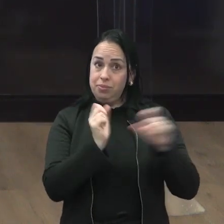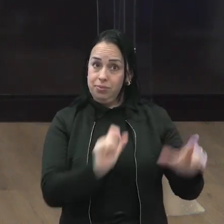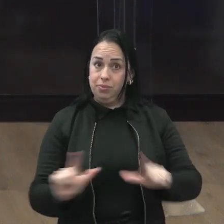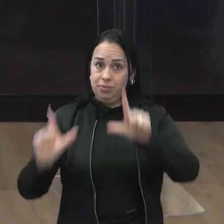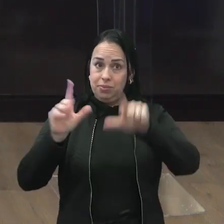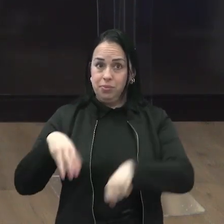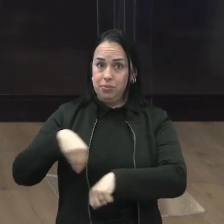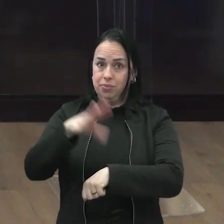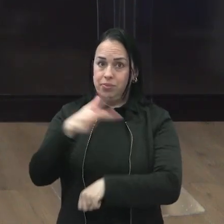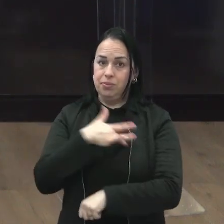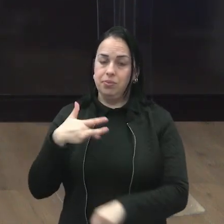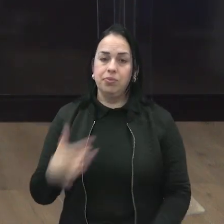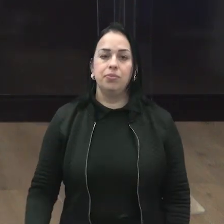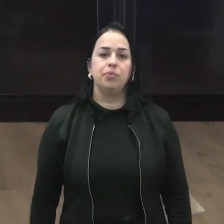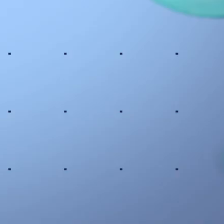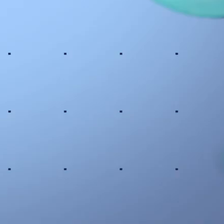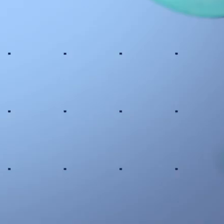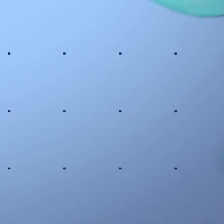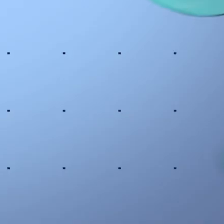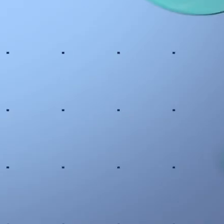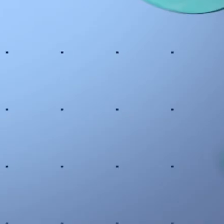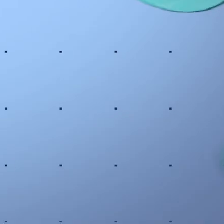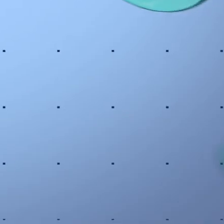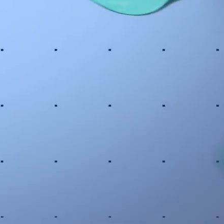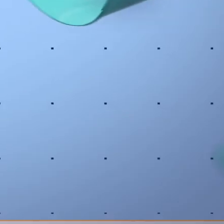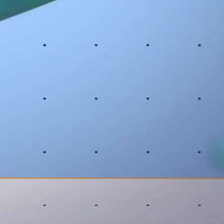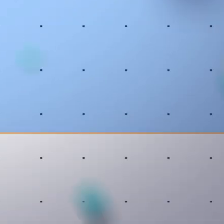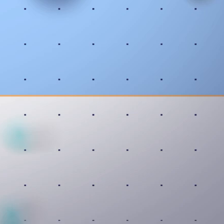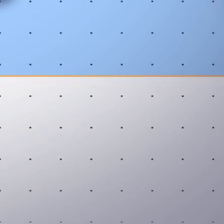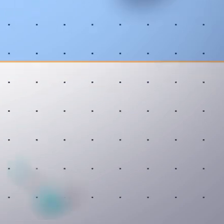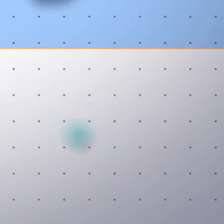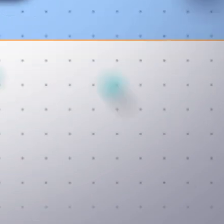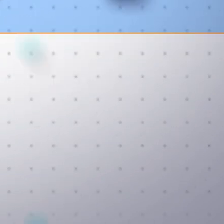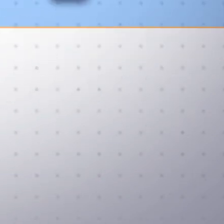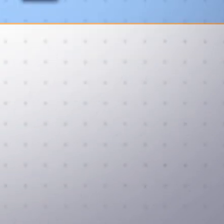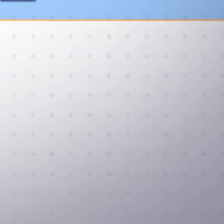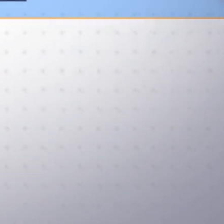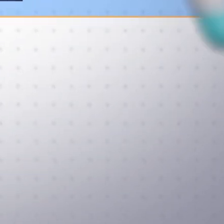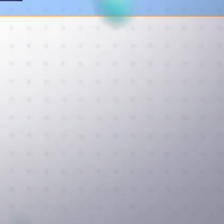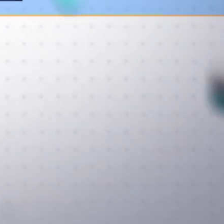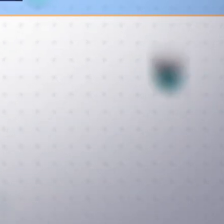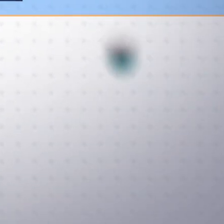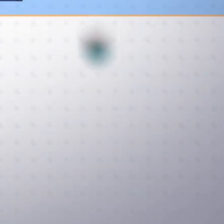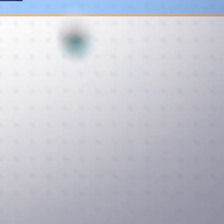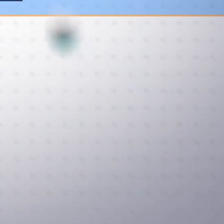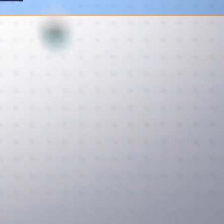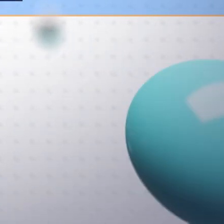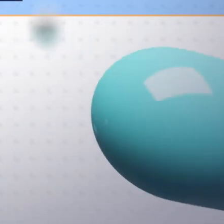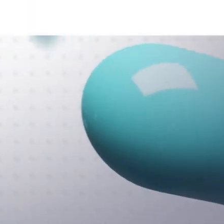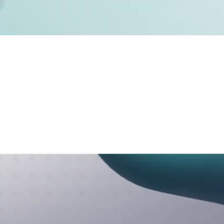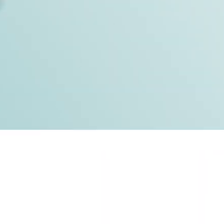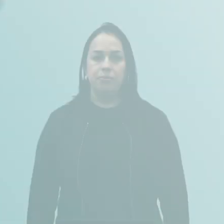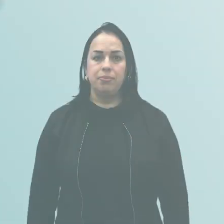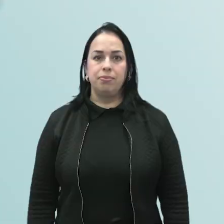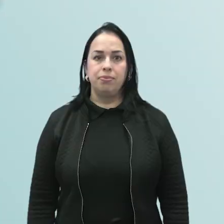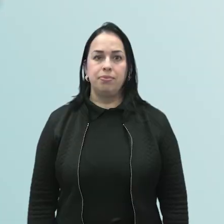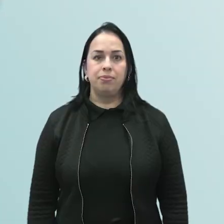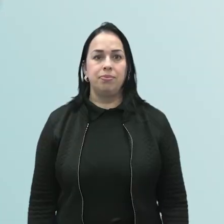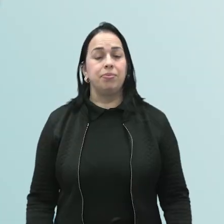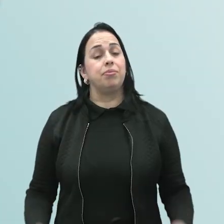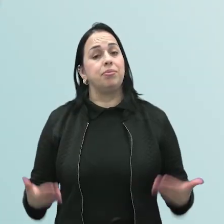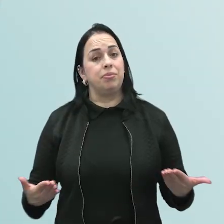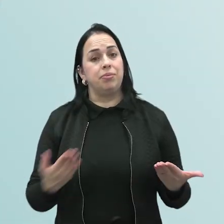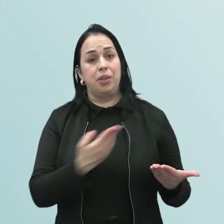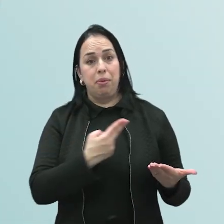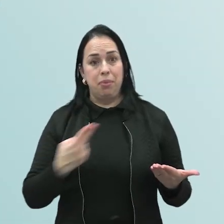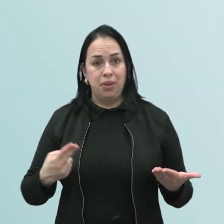hora do quadro Pílulas de Saúde. Bom, meu